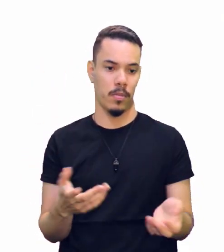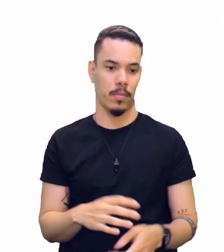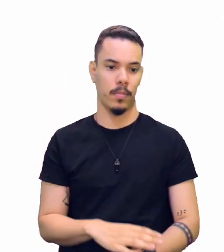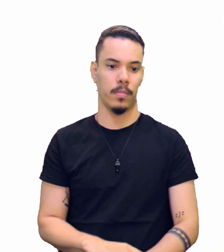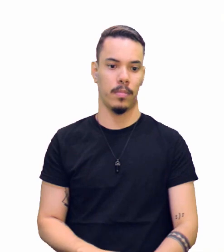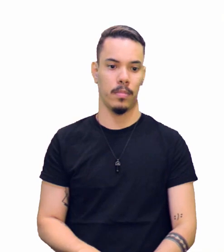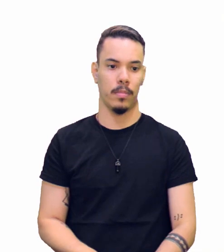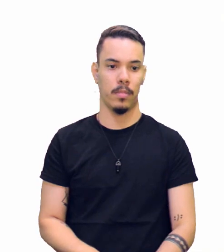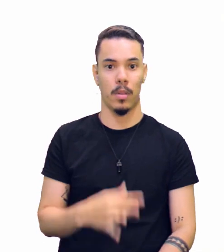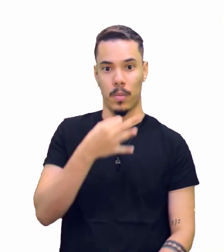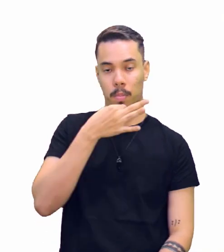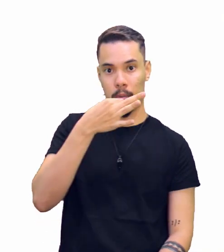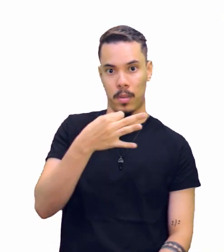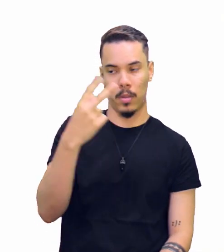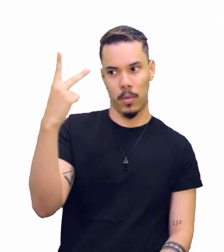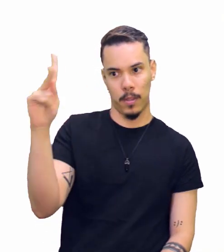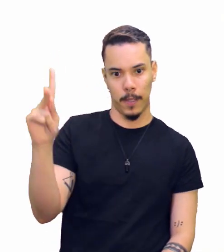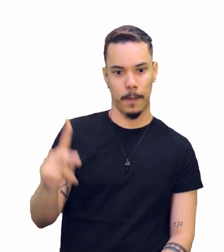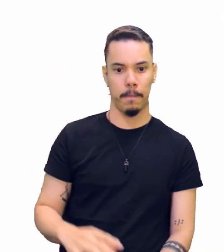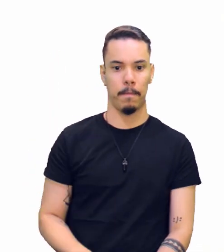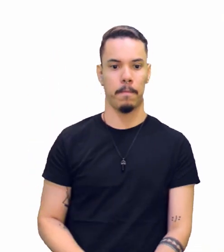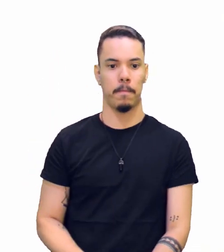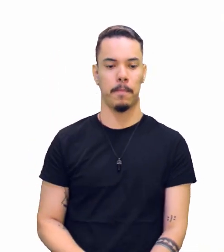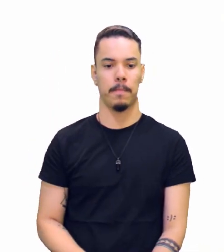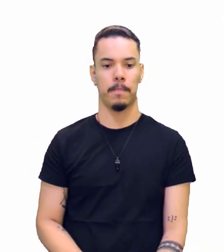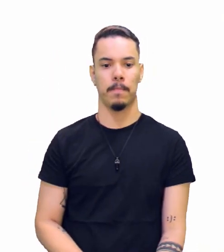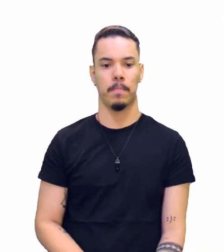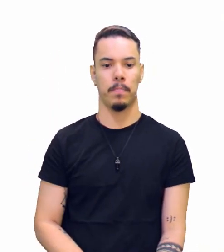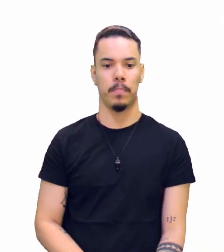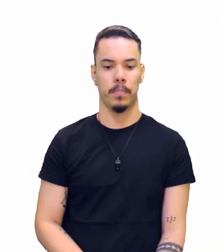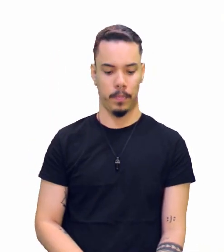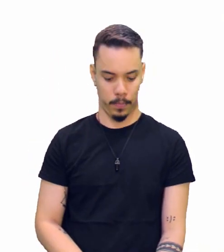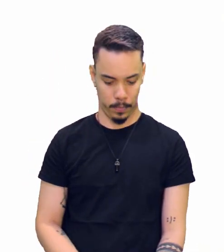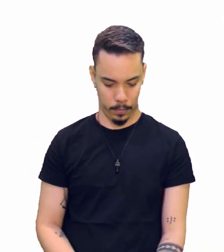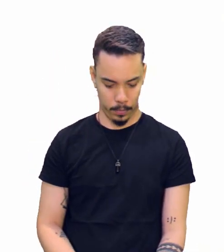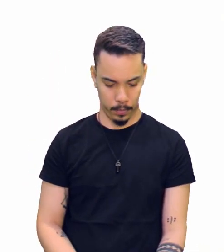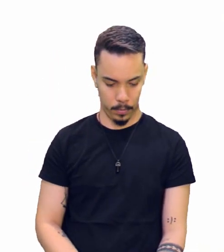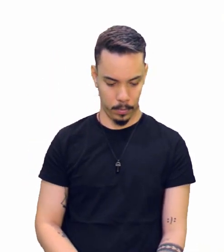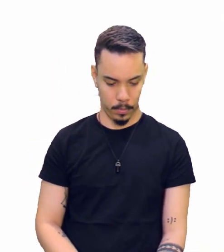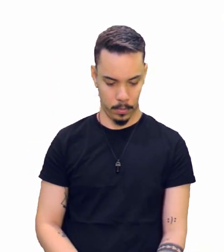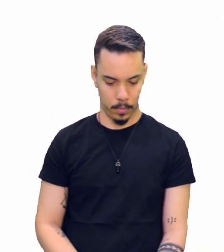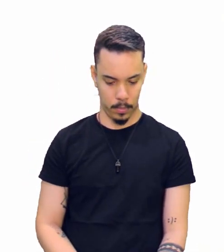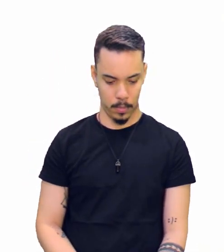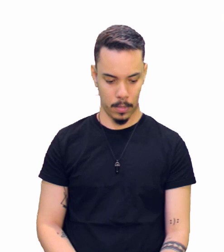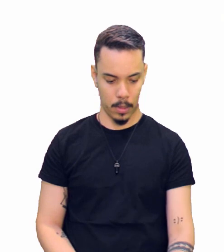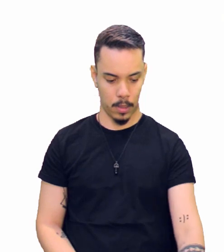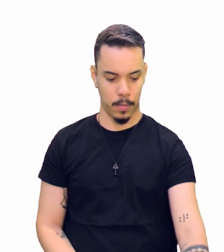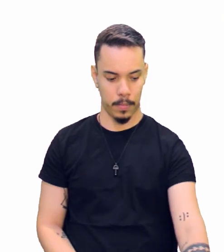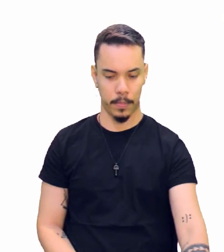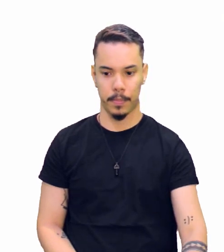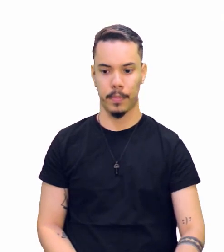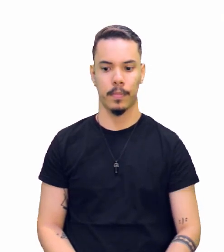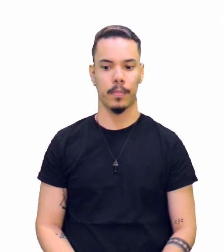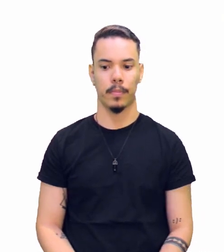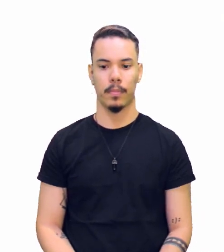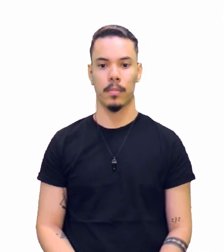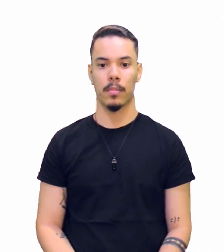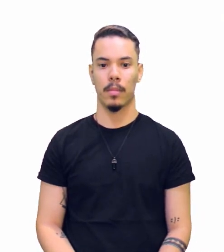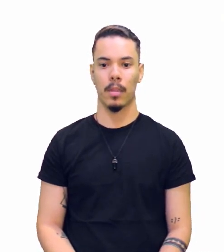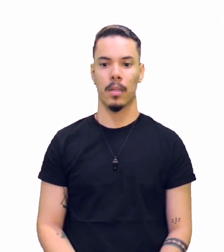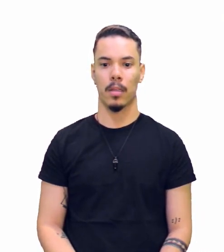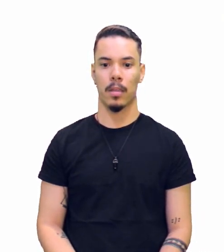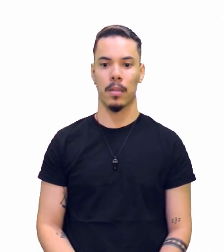mas é uma opinião dele né então of people Odeio ficar com esse tipo de pessoa What a waste of